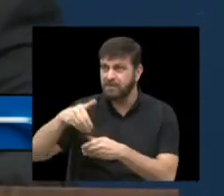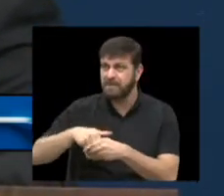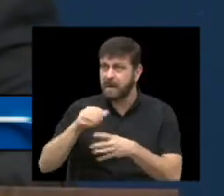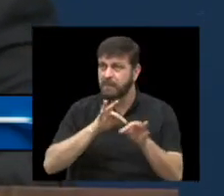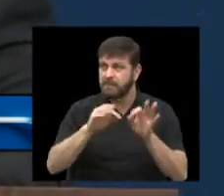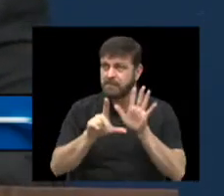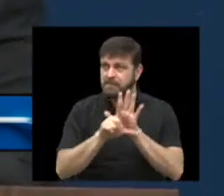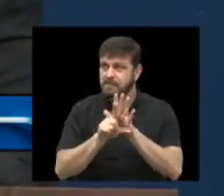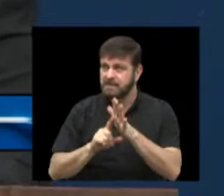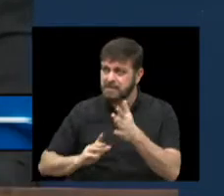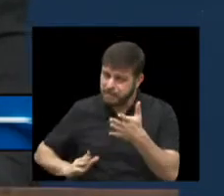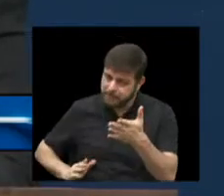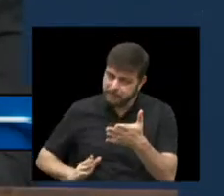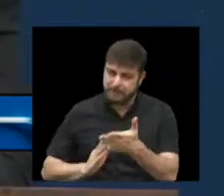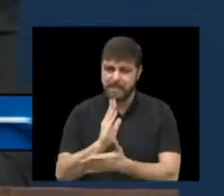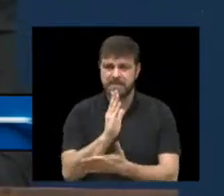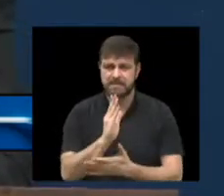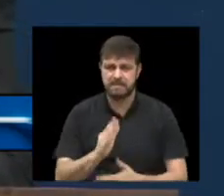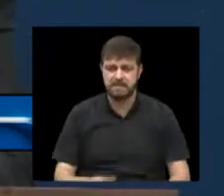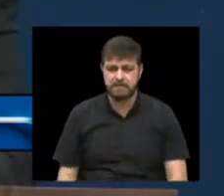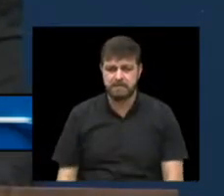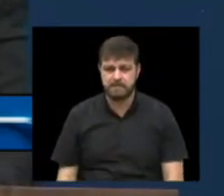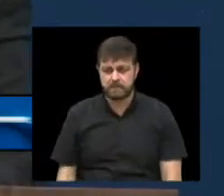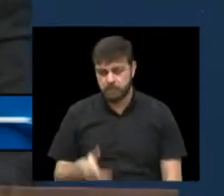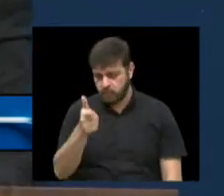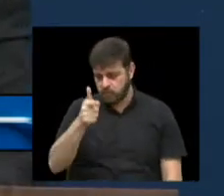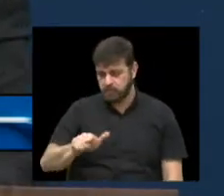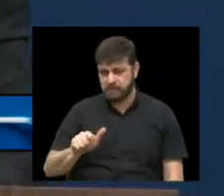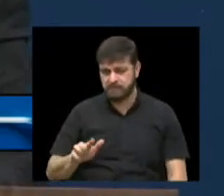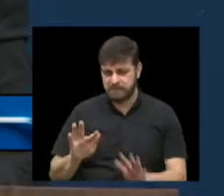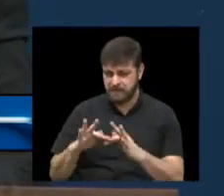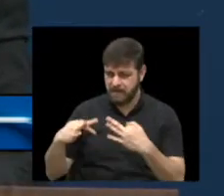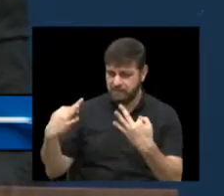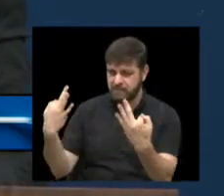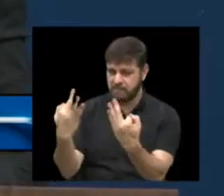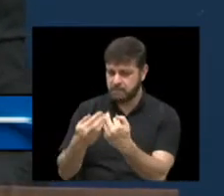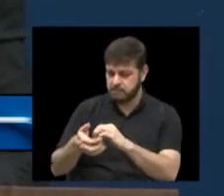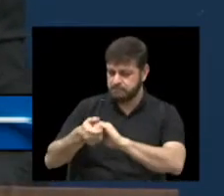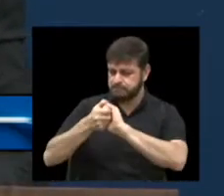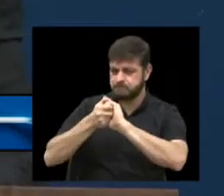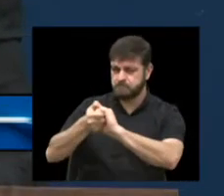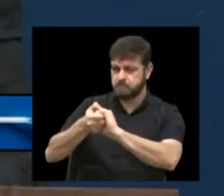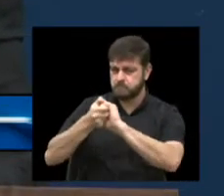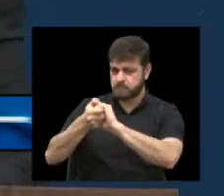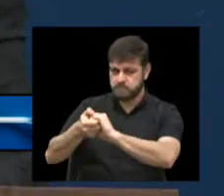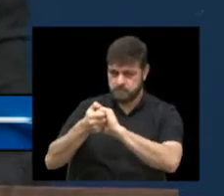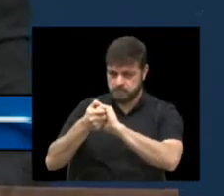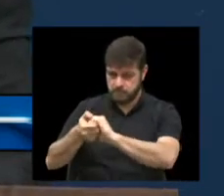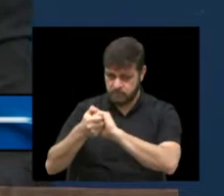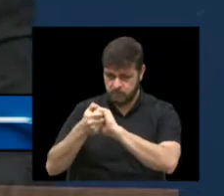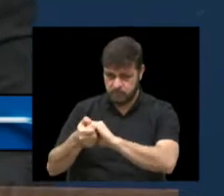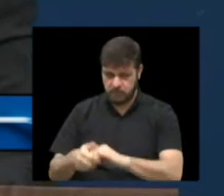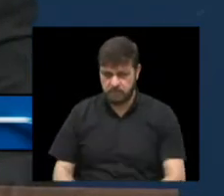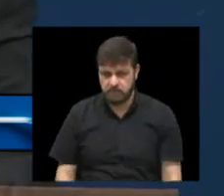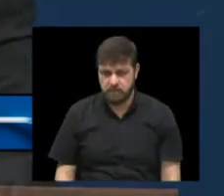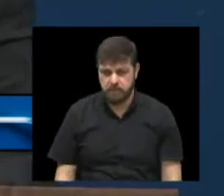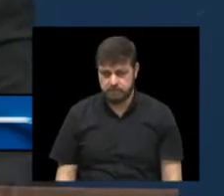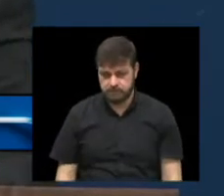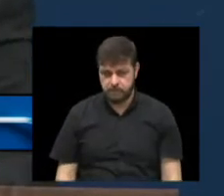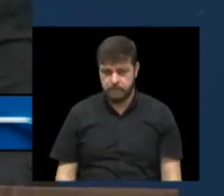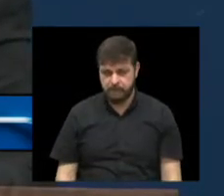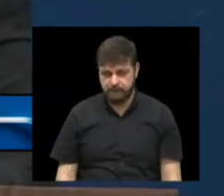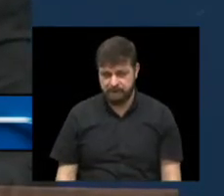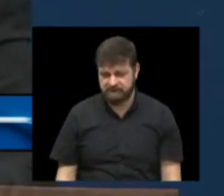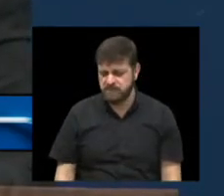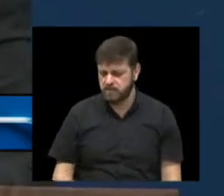seja aprovada. Quero aqui, mais uma vez, cumprimentar todos os familiares do nosso saudoso irmão Julier,